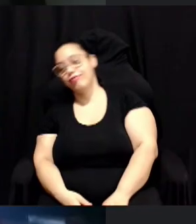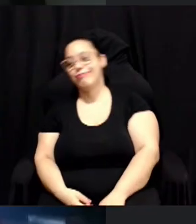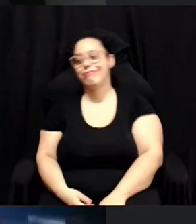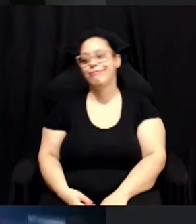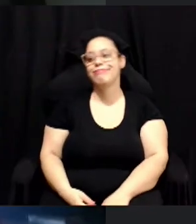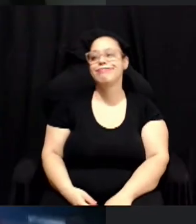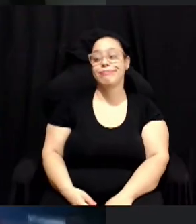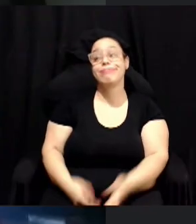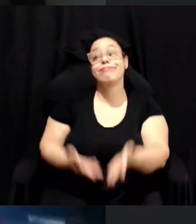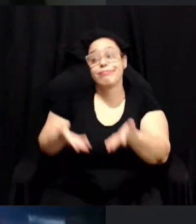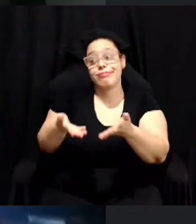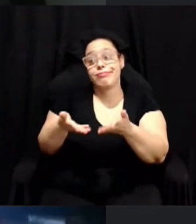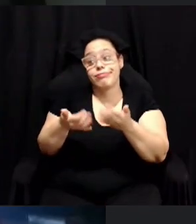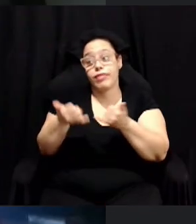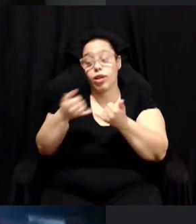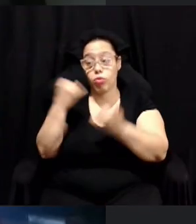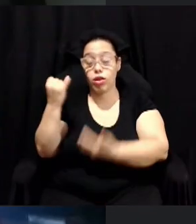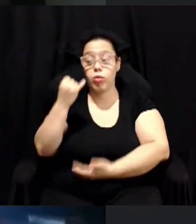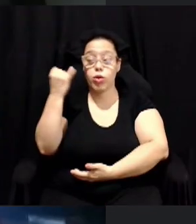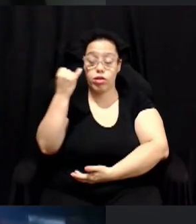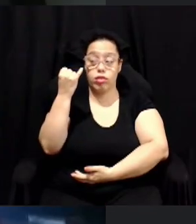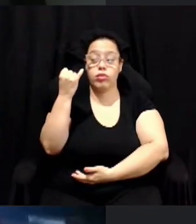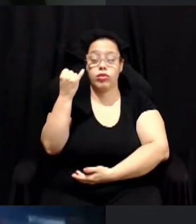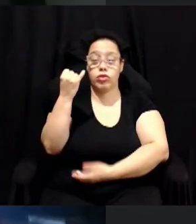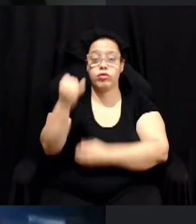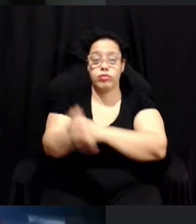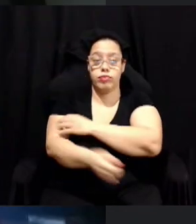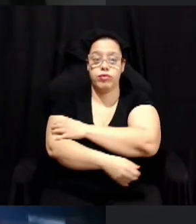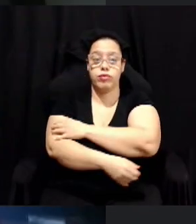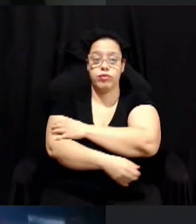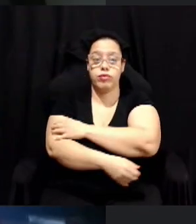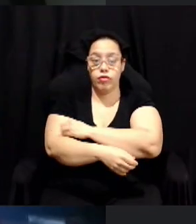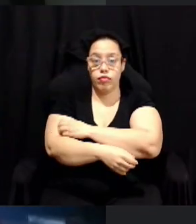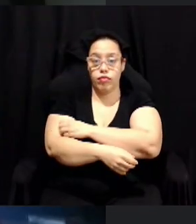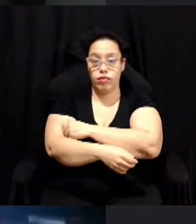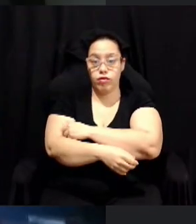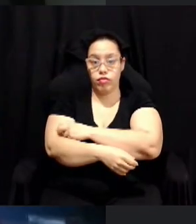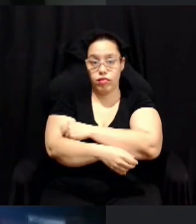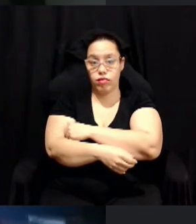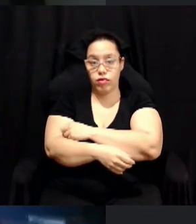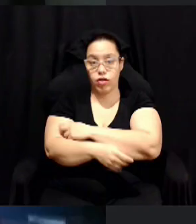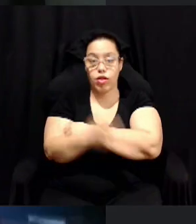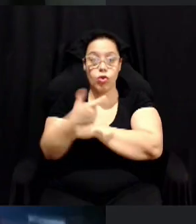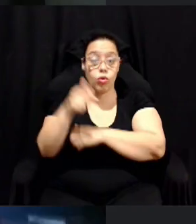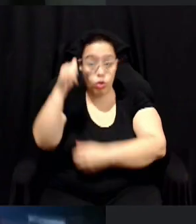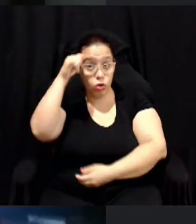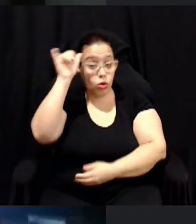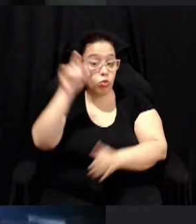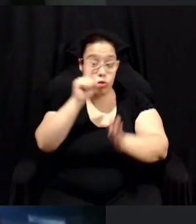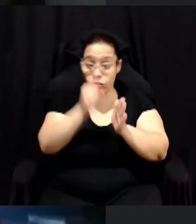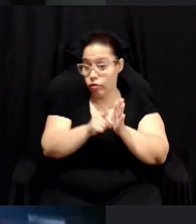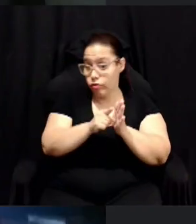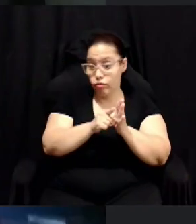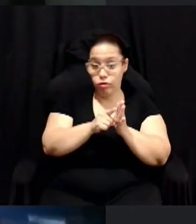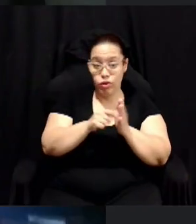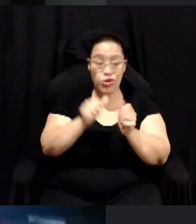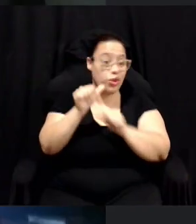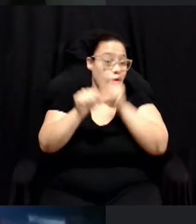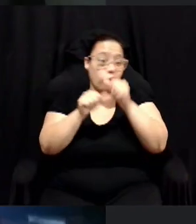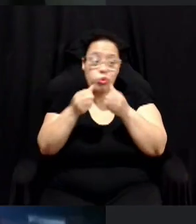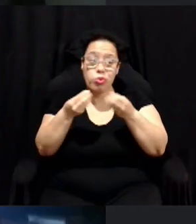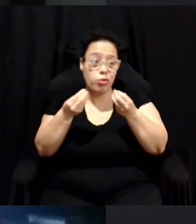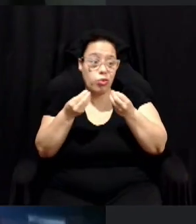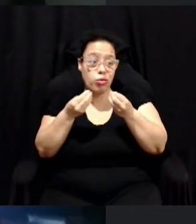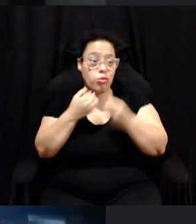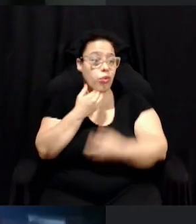doença é muito importante, né? Então, a gente levar de uma forma... Eu não tenho como evitar esse diagnóstico, eu não tenho como mudar esse diagnóstico. Então, o que eu